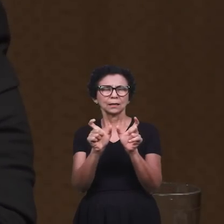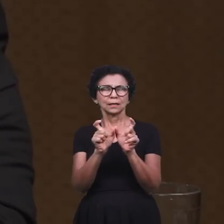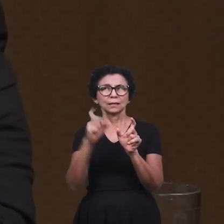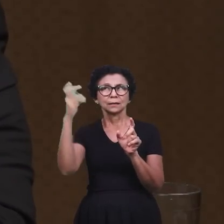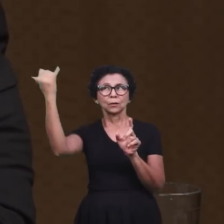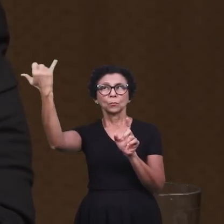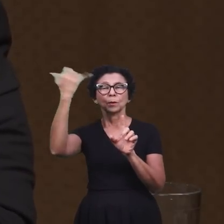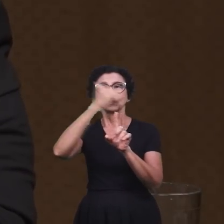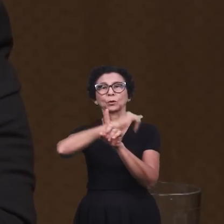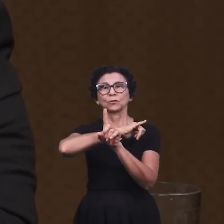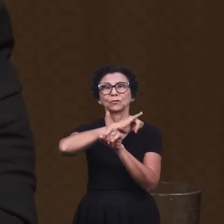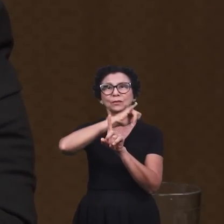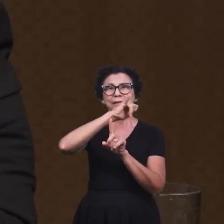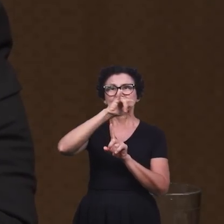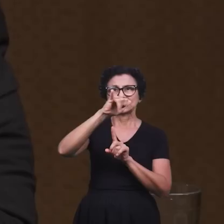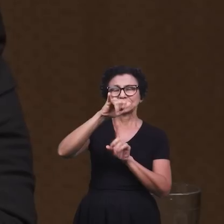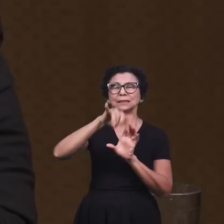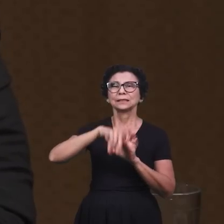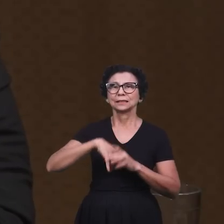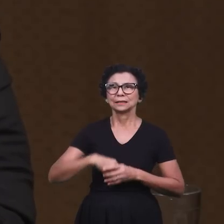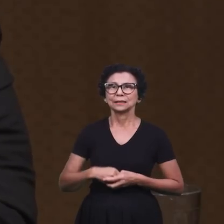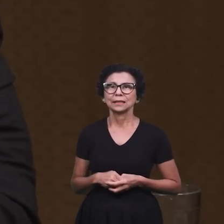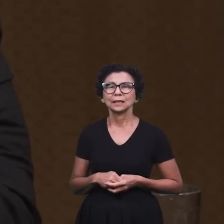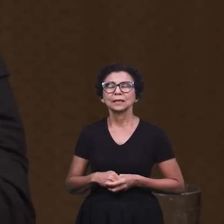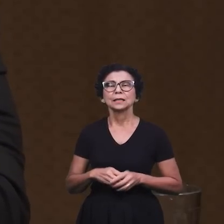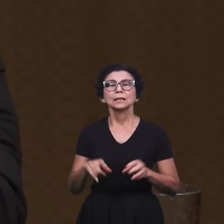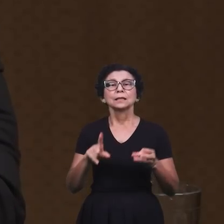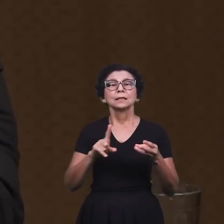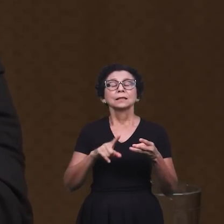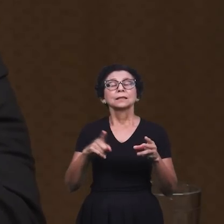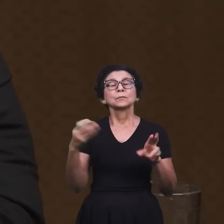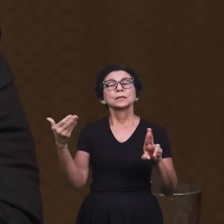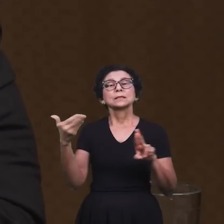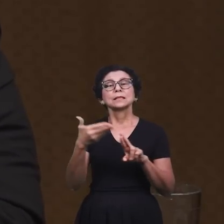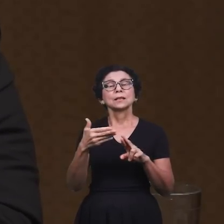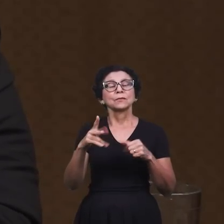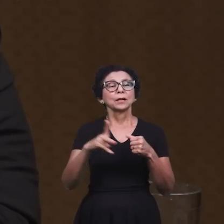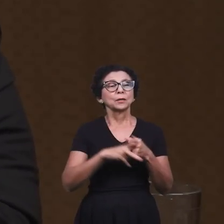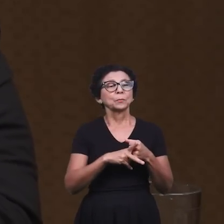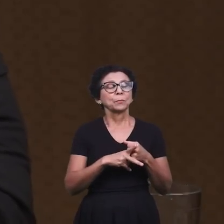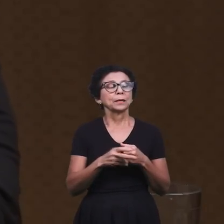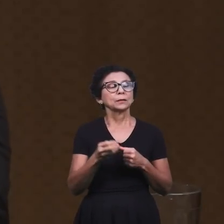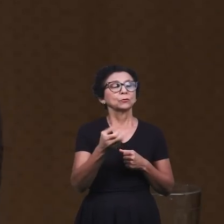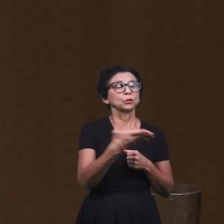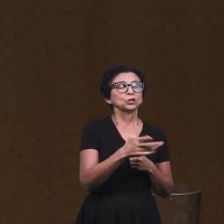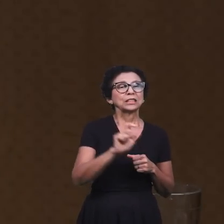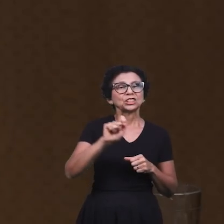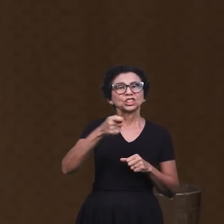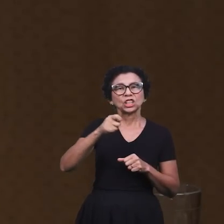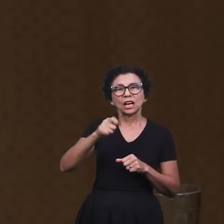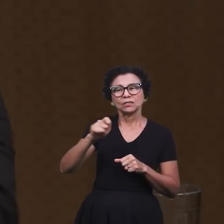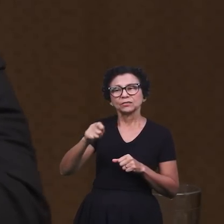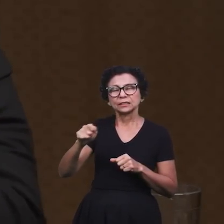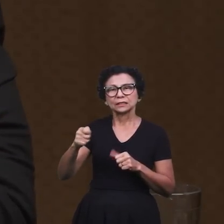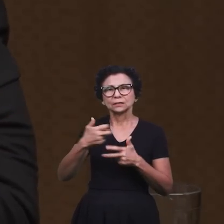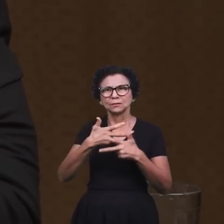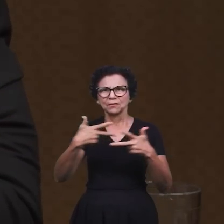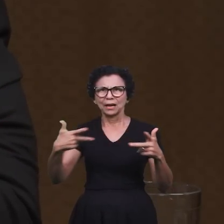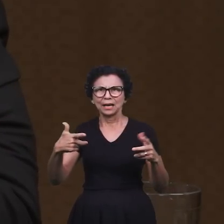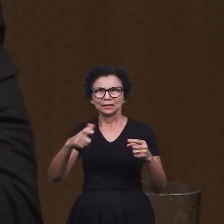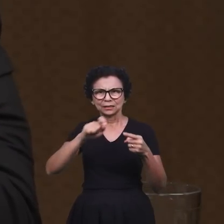pela pomba, e fala aqui das chaves do reino que seriam entregues a Pedro. O Senhor Jesus diz, eu te darei as chaves do reino dos céus. E há